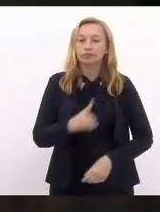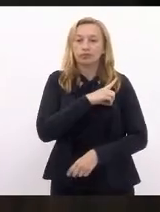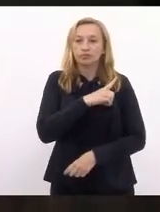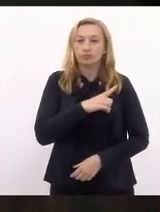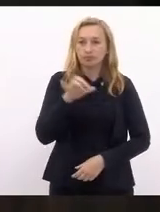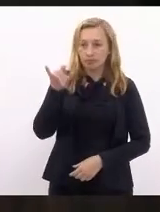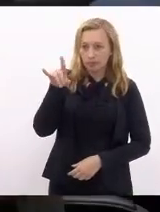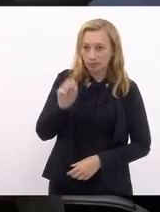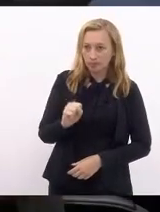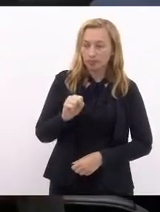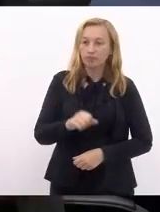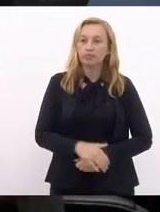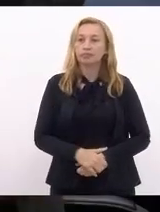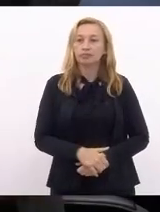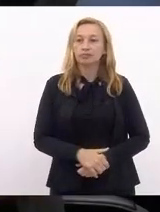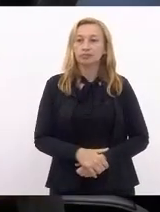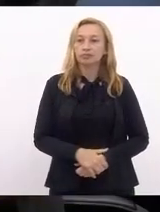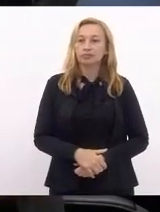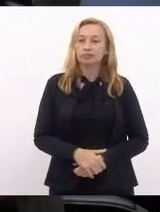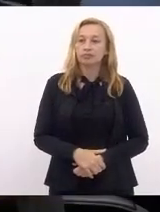delegado Carlos Augusto